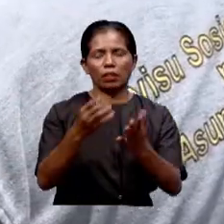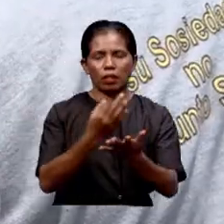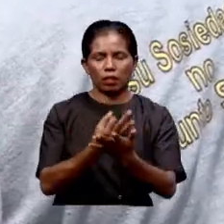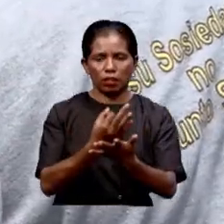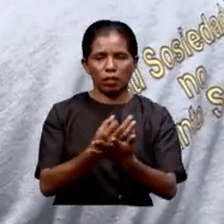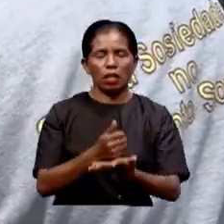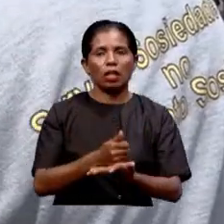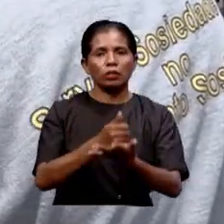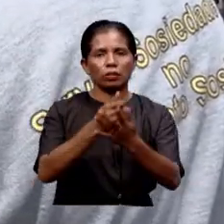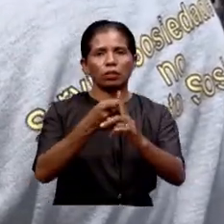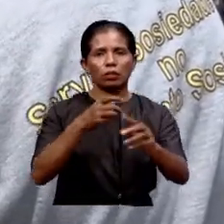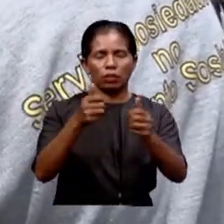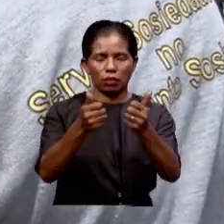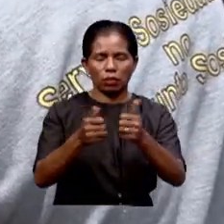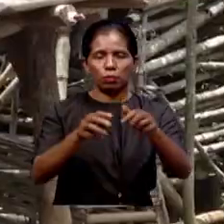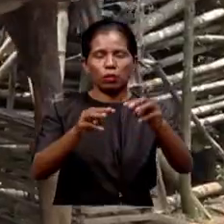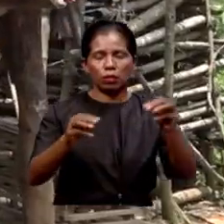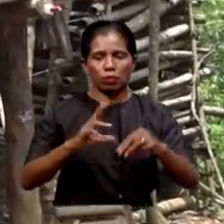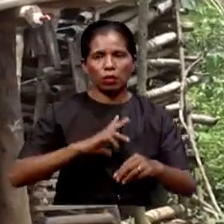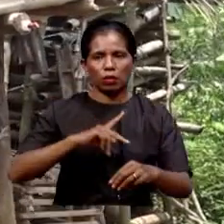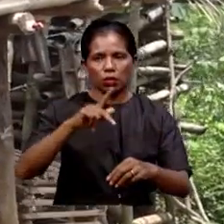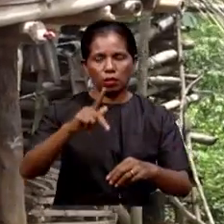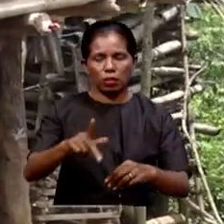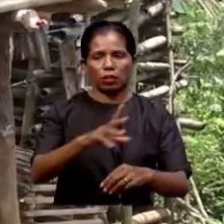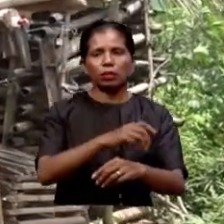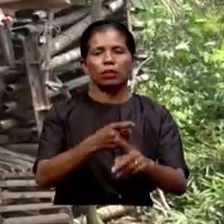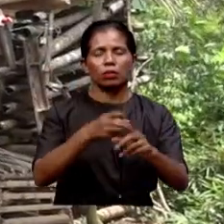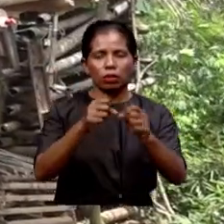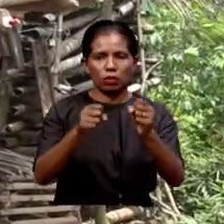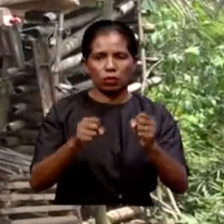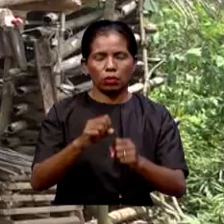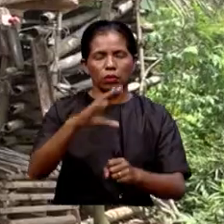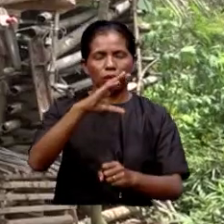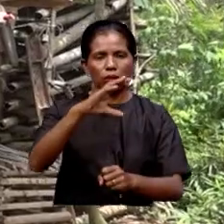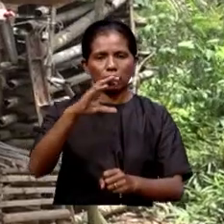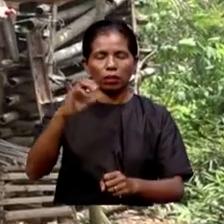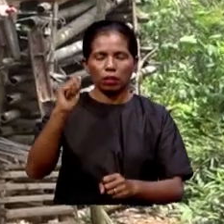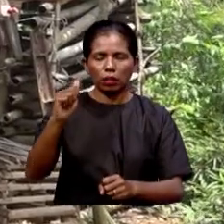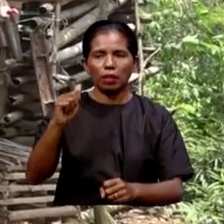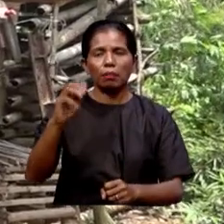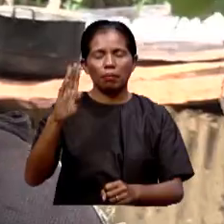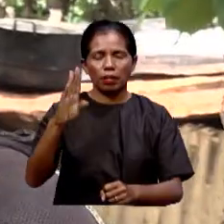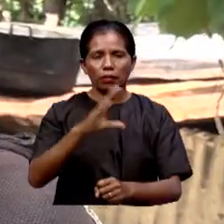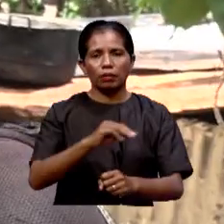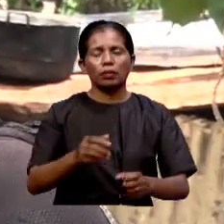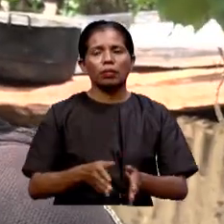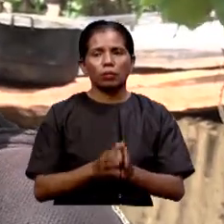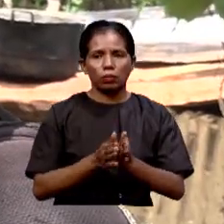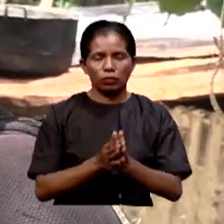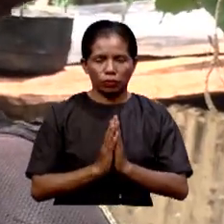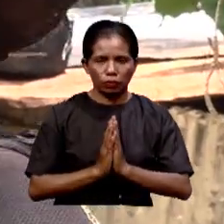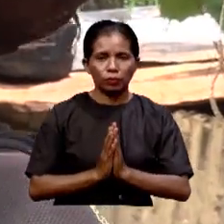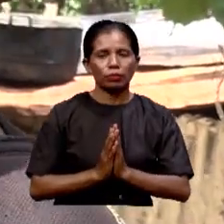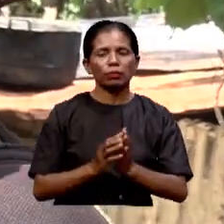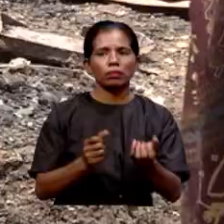humanitário husi autoridade municipal tem, ho autoridade local husi suku kakaveng. Vítima ne mos continua husi apoio ba